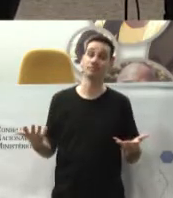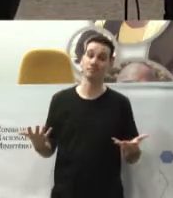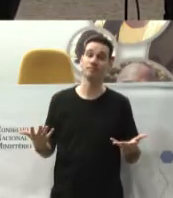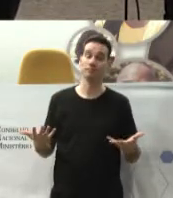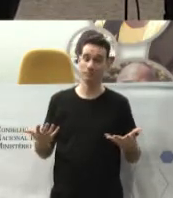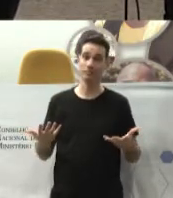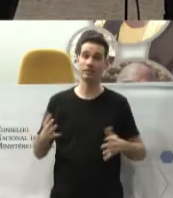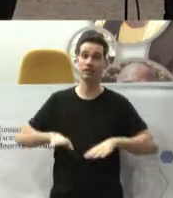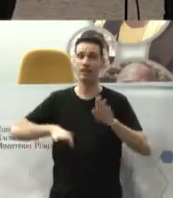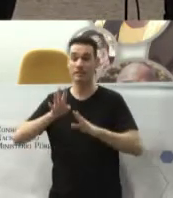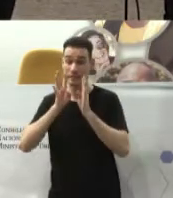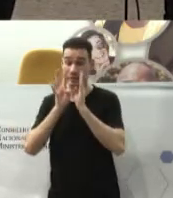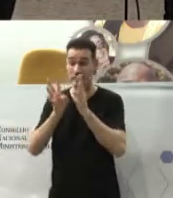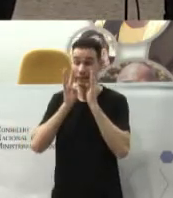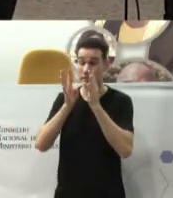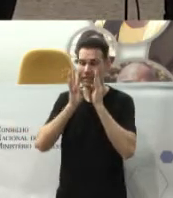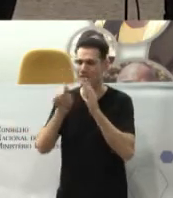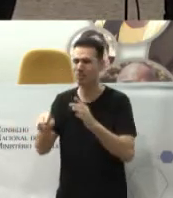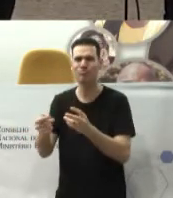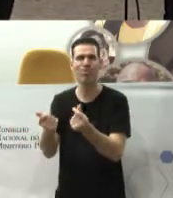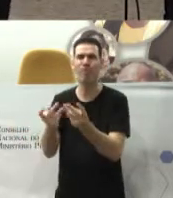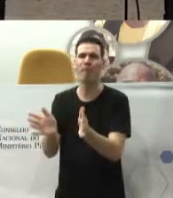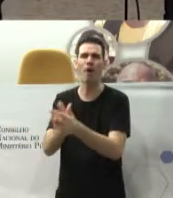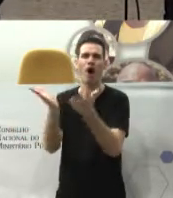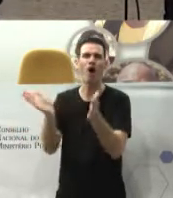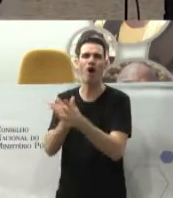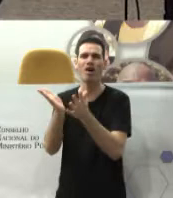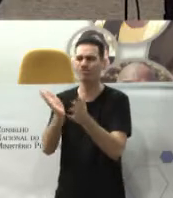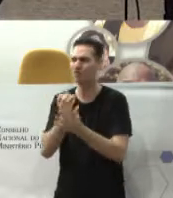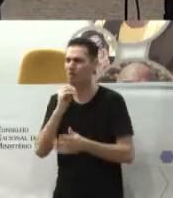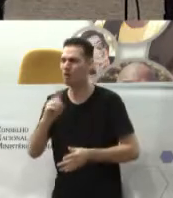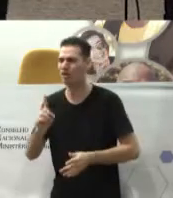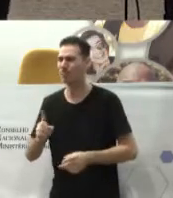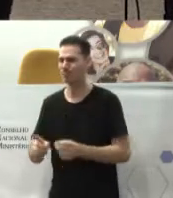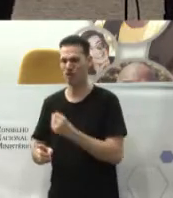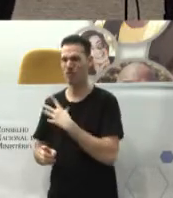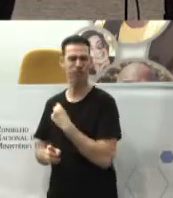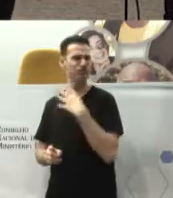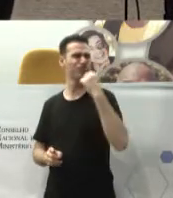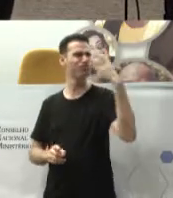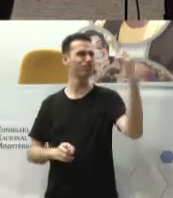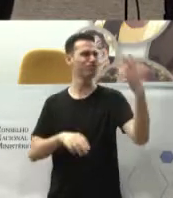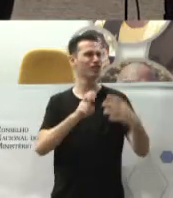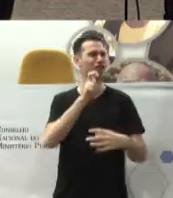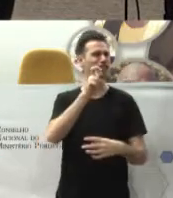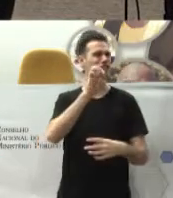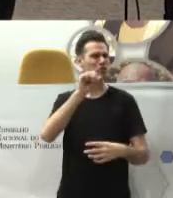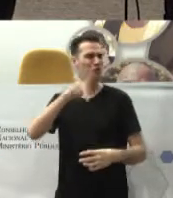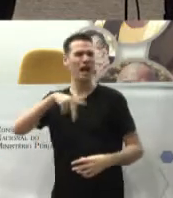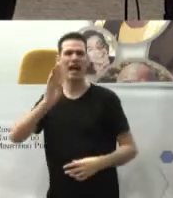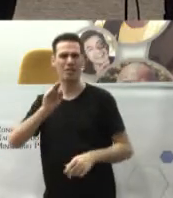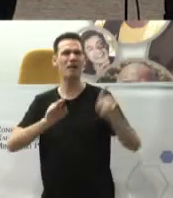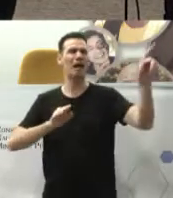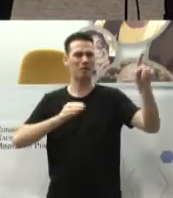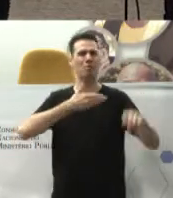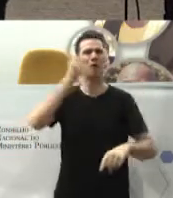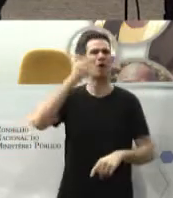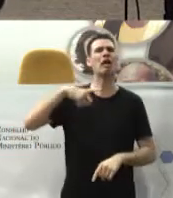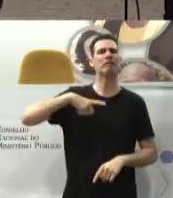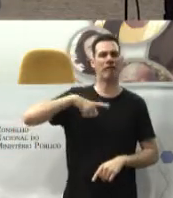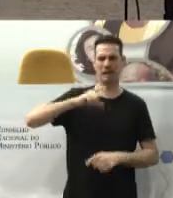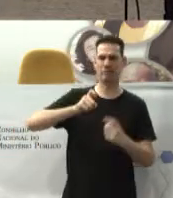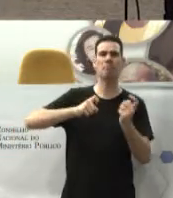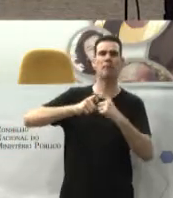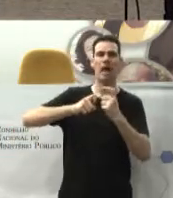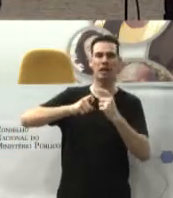meu município é pobre, é ruim, não funciona. Eu vou aqui a 50 quilômetros, que lá tem médico para me atender. E vai